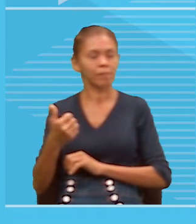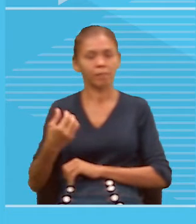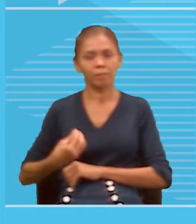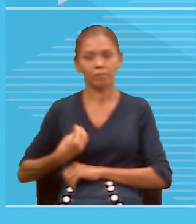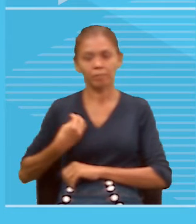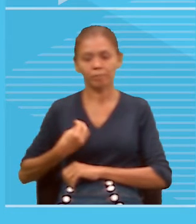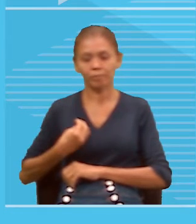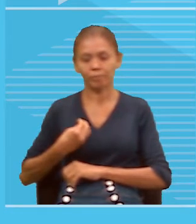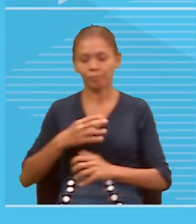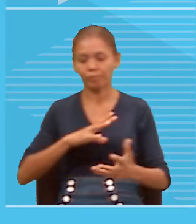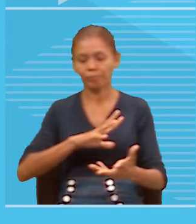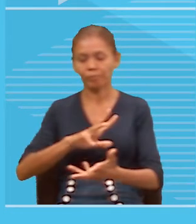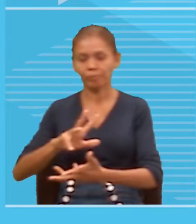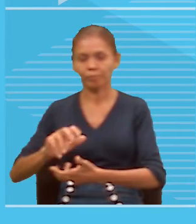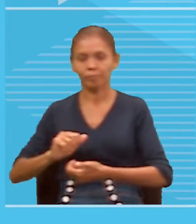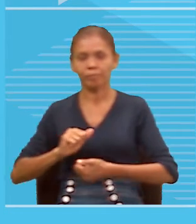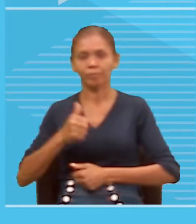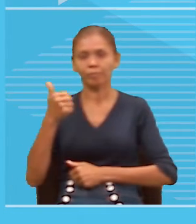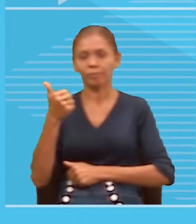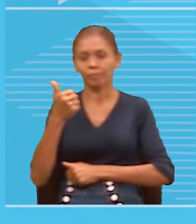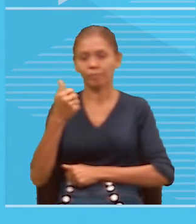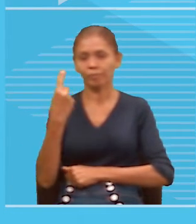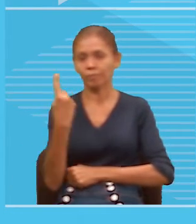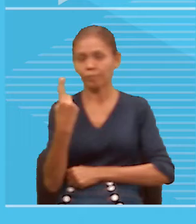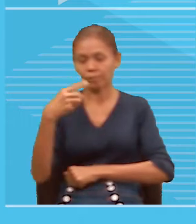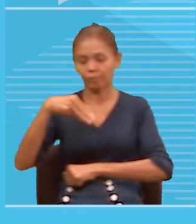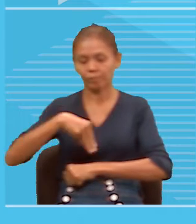um minutinho na tela valendo